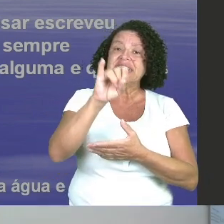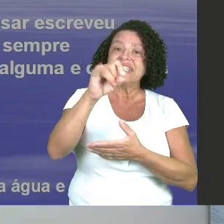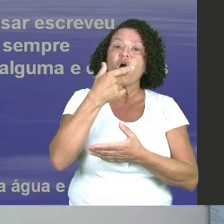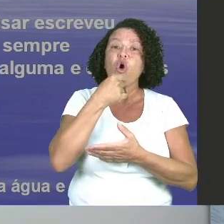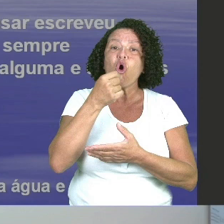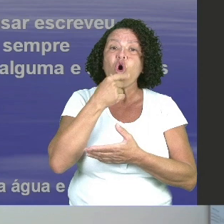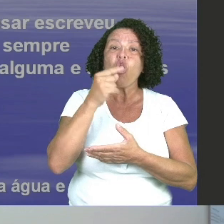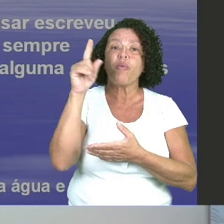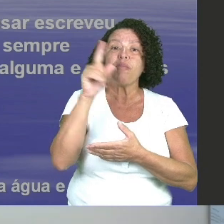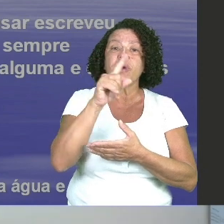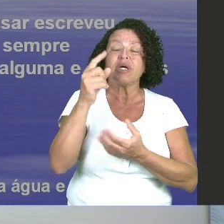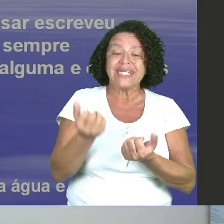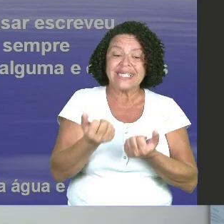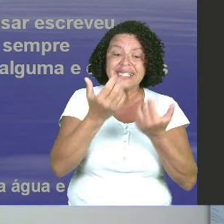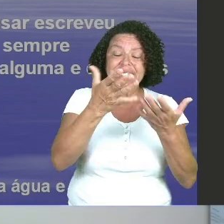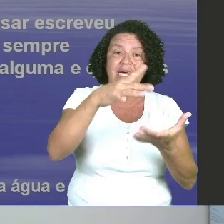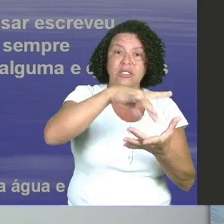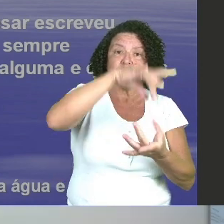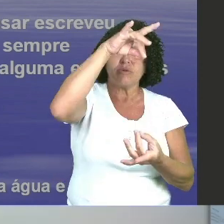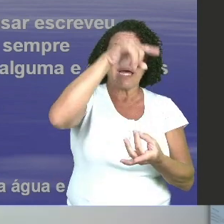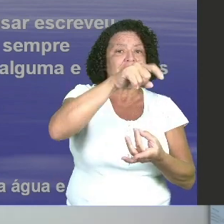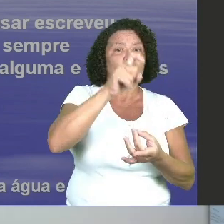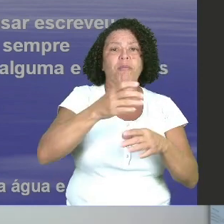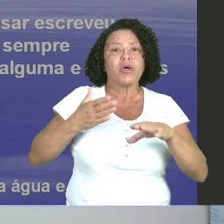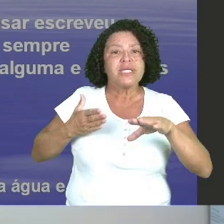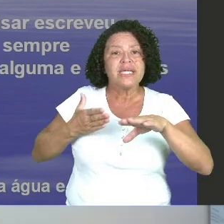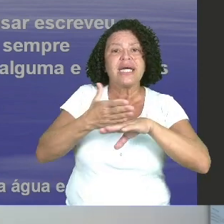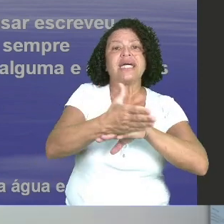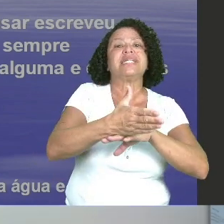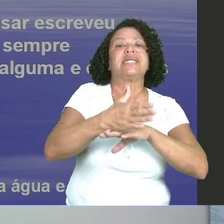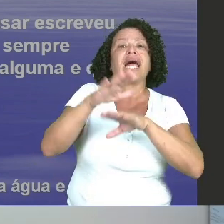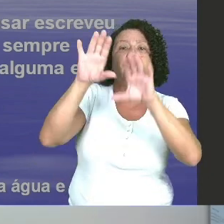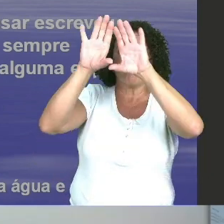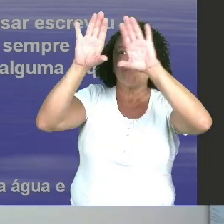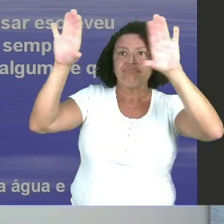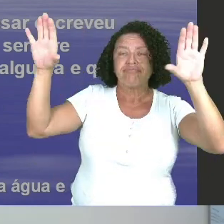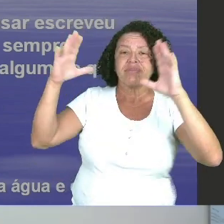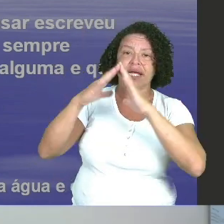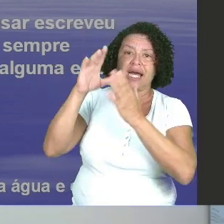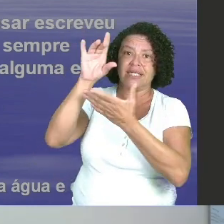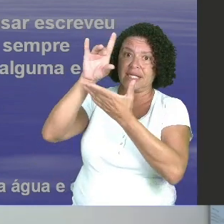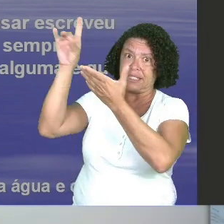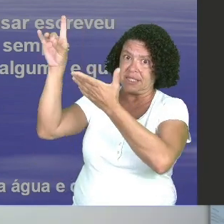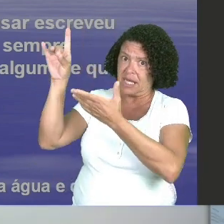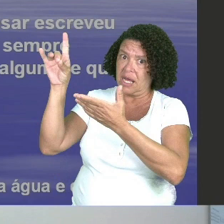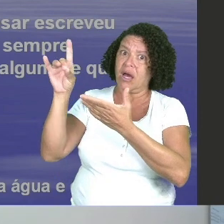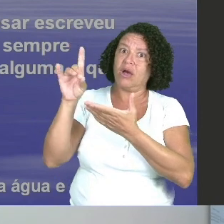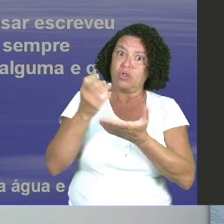da água e do Espírito, ele não pode entrar no reino de Deus. Evangelho.